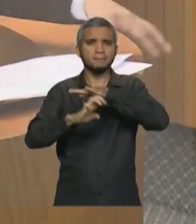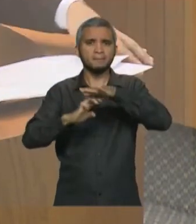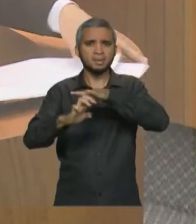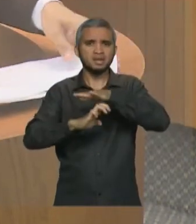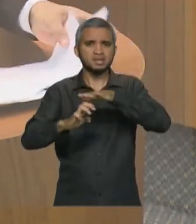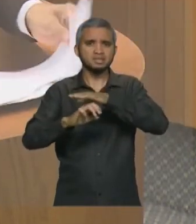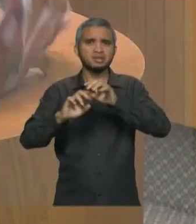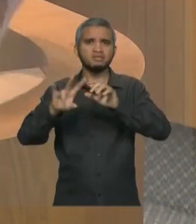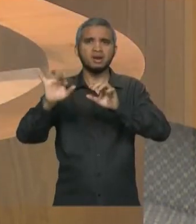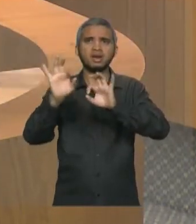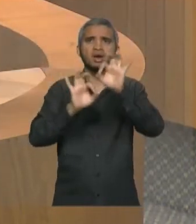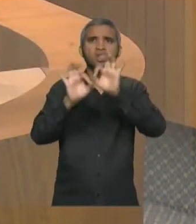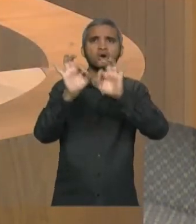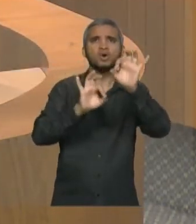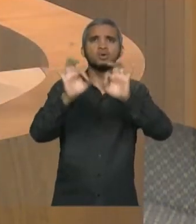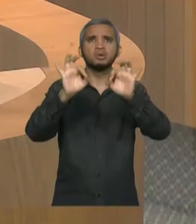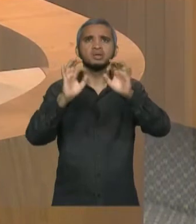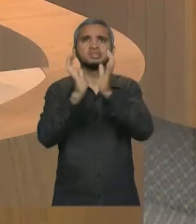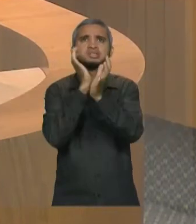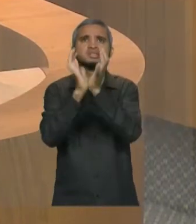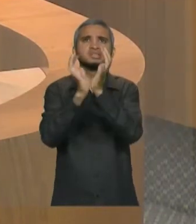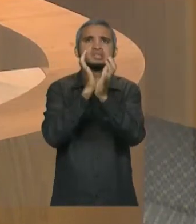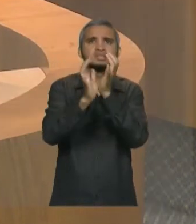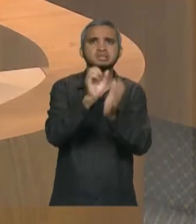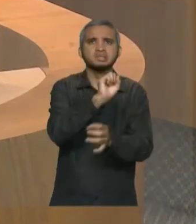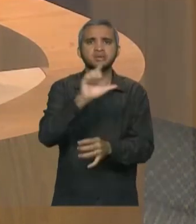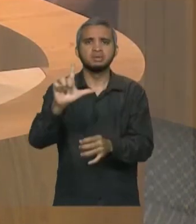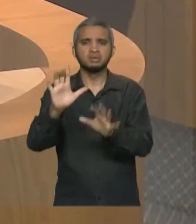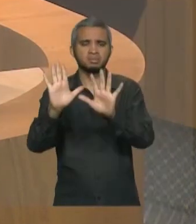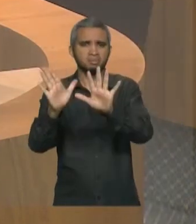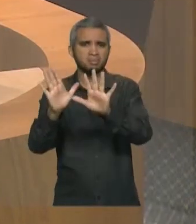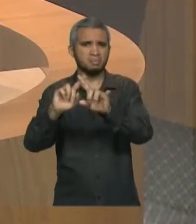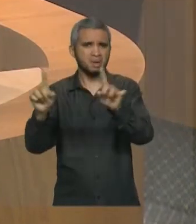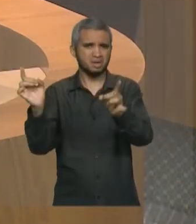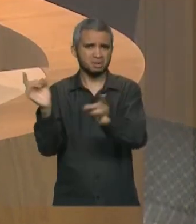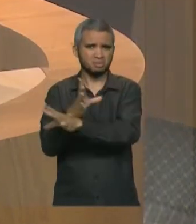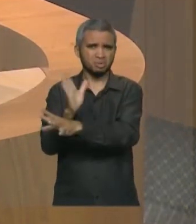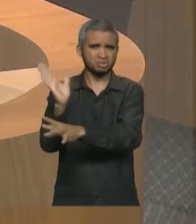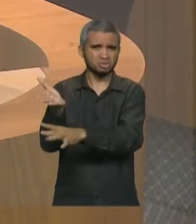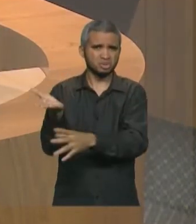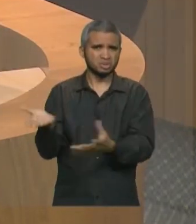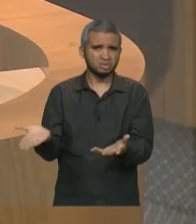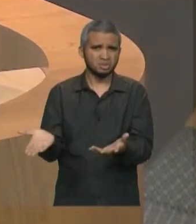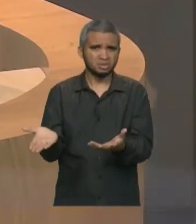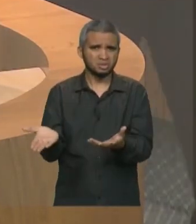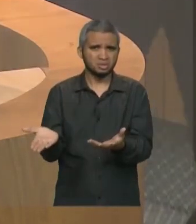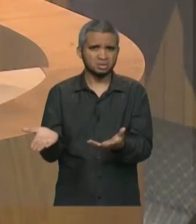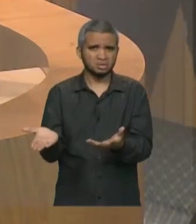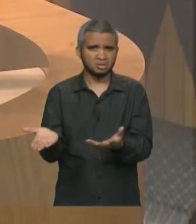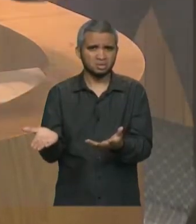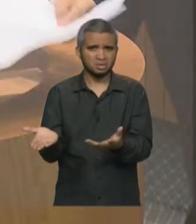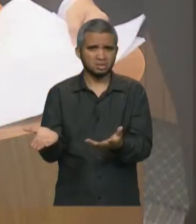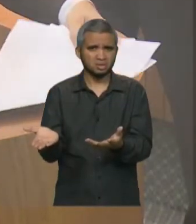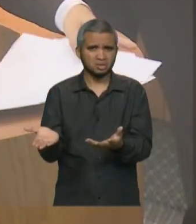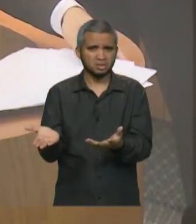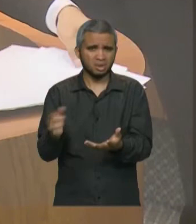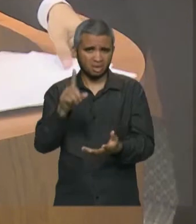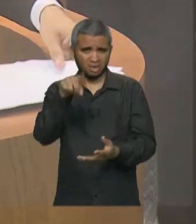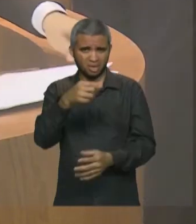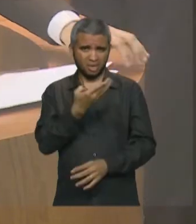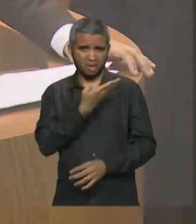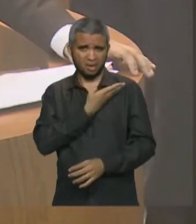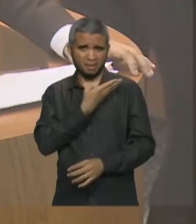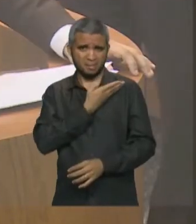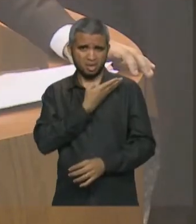executar, se já foi executado. É jogo de cartas marcadas? É quem é amigo do